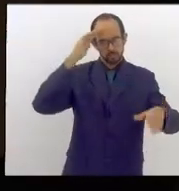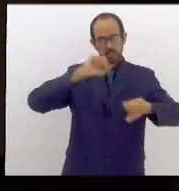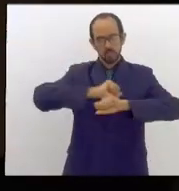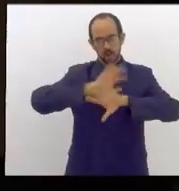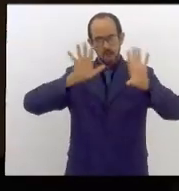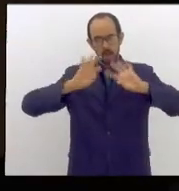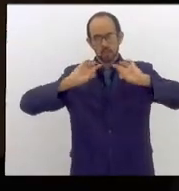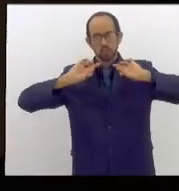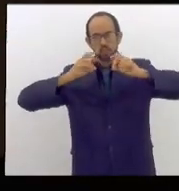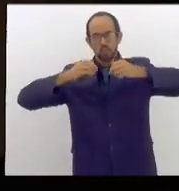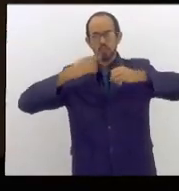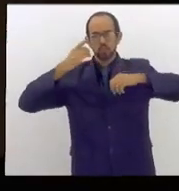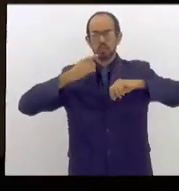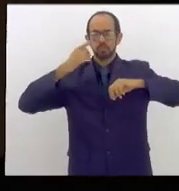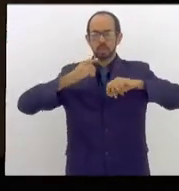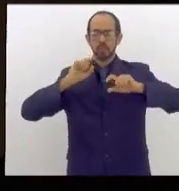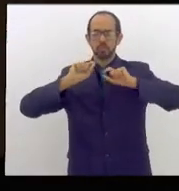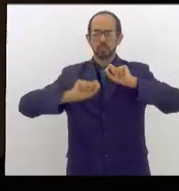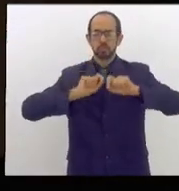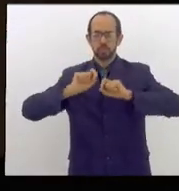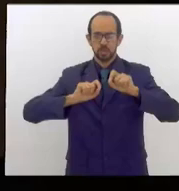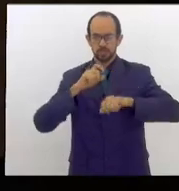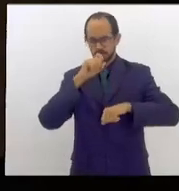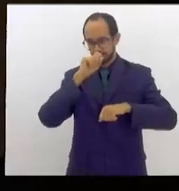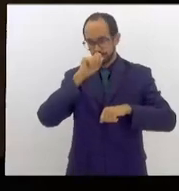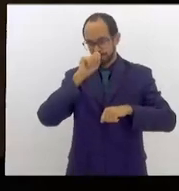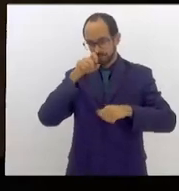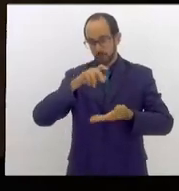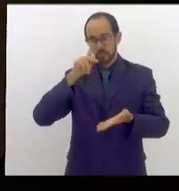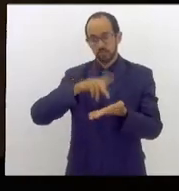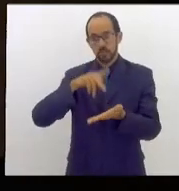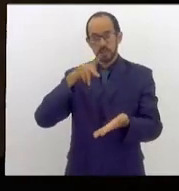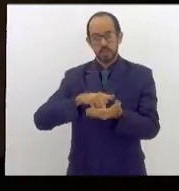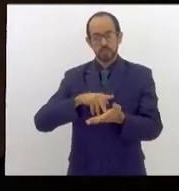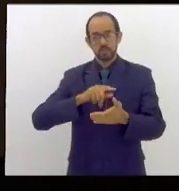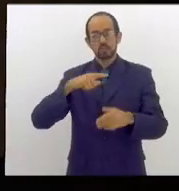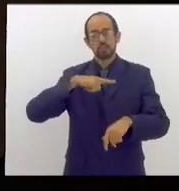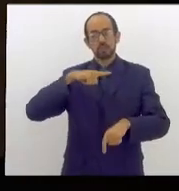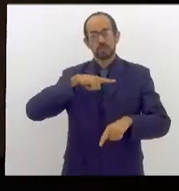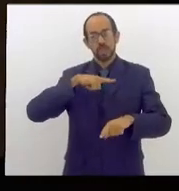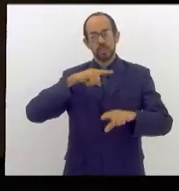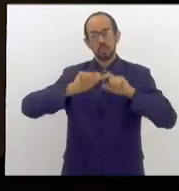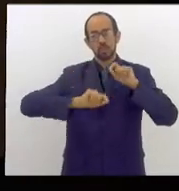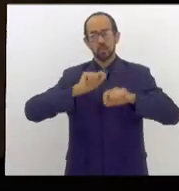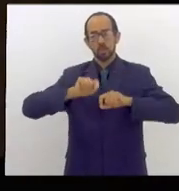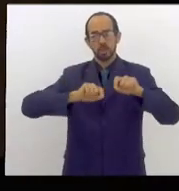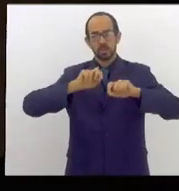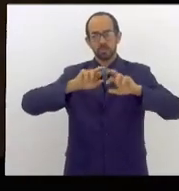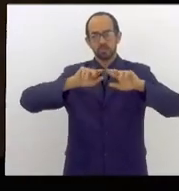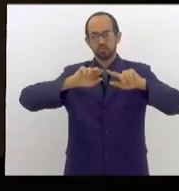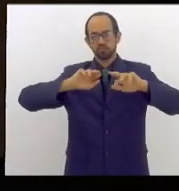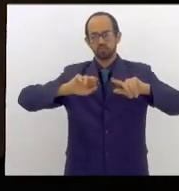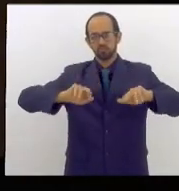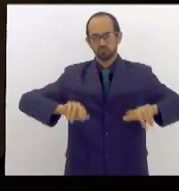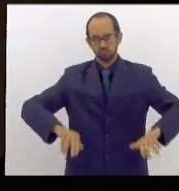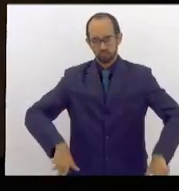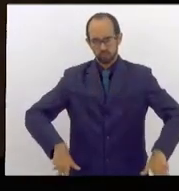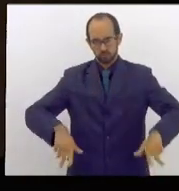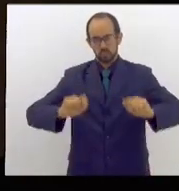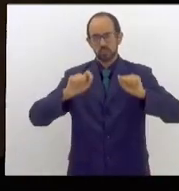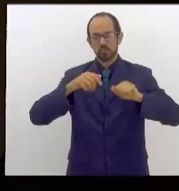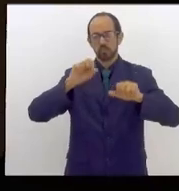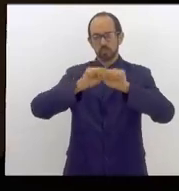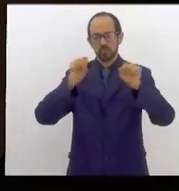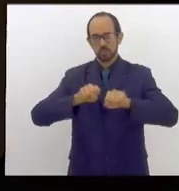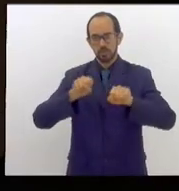os senhores Deputados de fato existe uma essas essas diferenciações do sistema